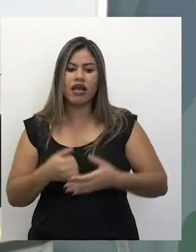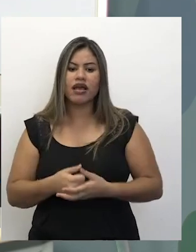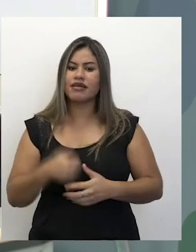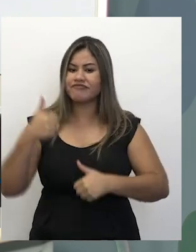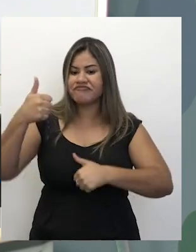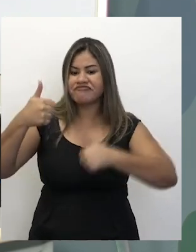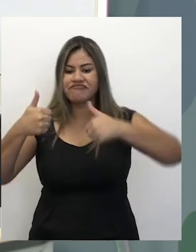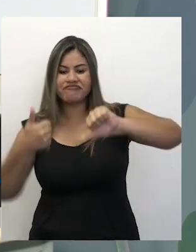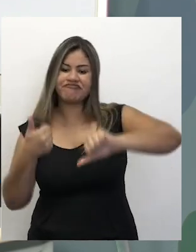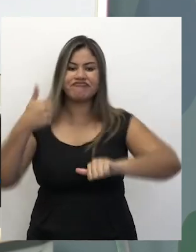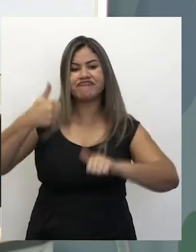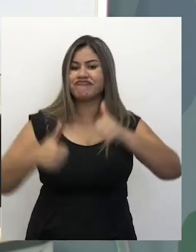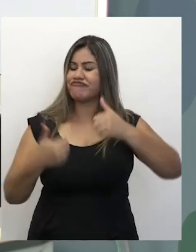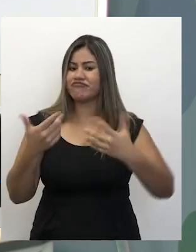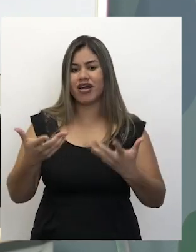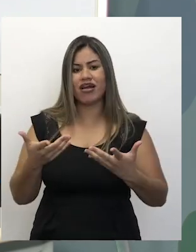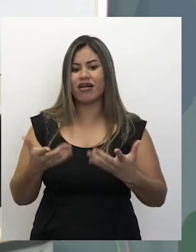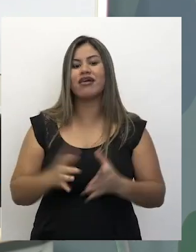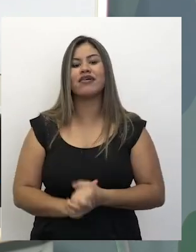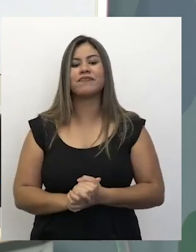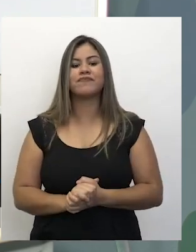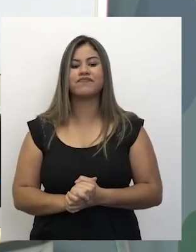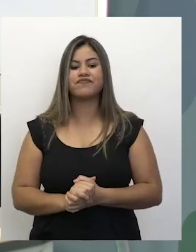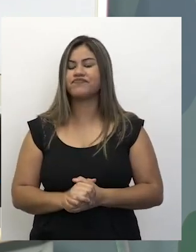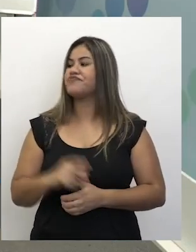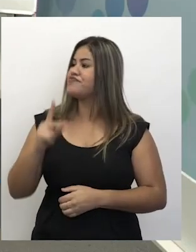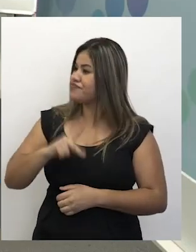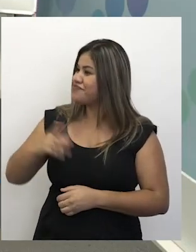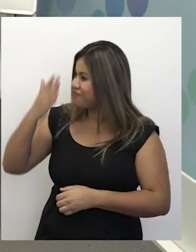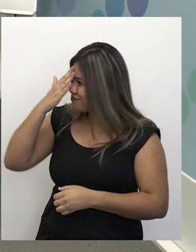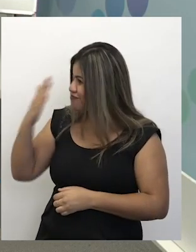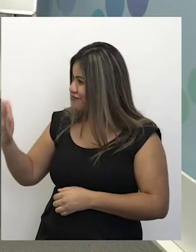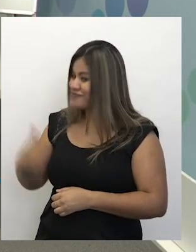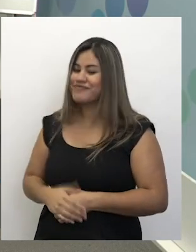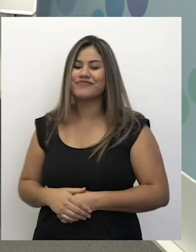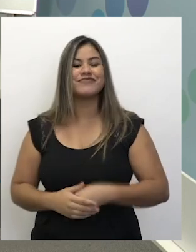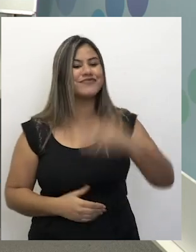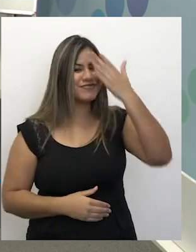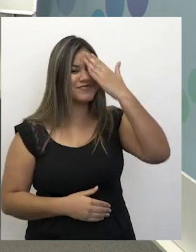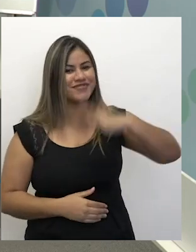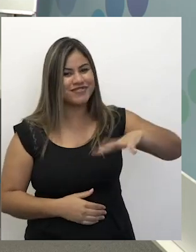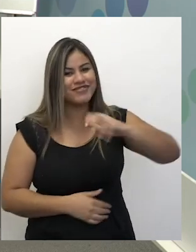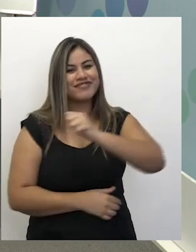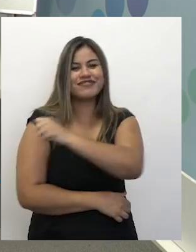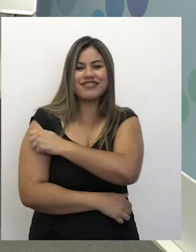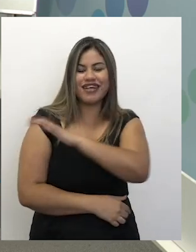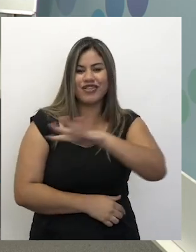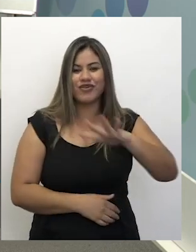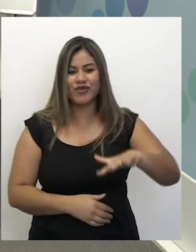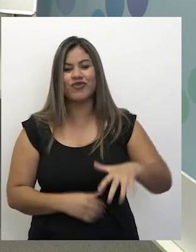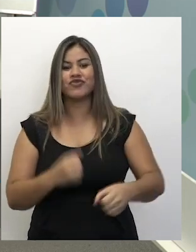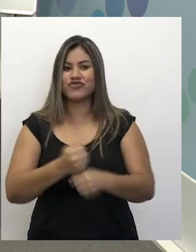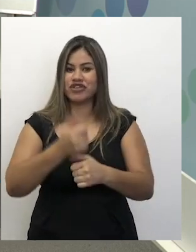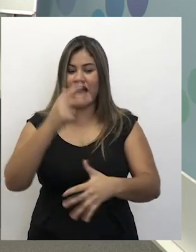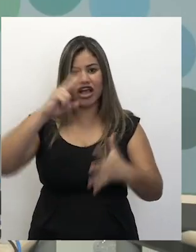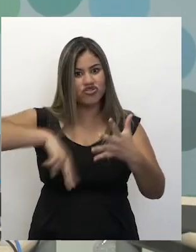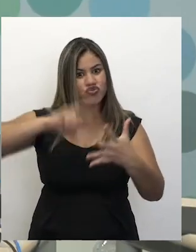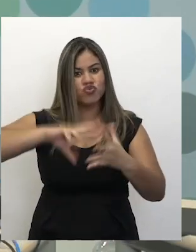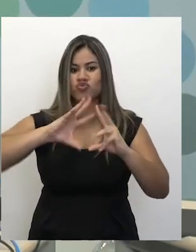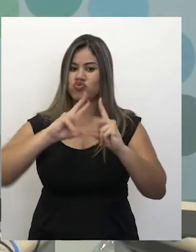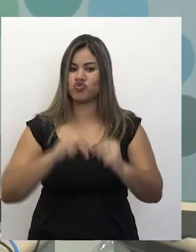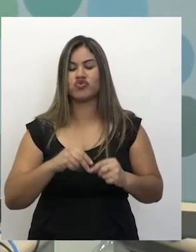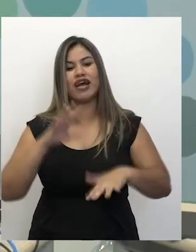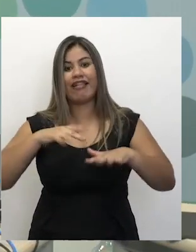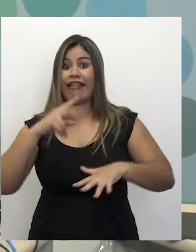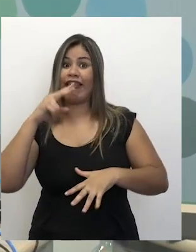um emoji de joinha O que você achou da gente só Taiana Muito obrigado obrigado pela participação a gente leu tudo aqui